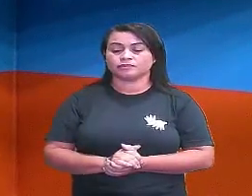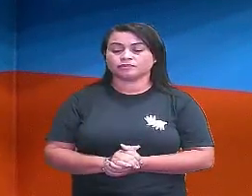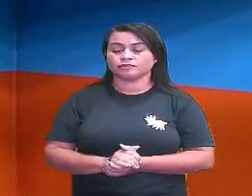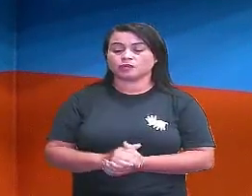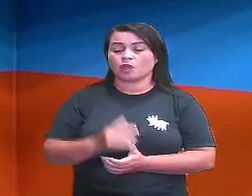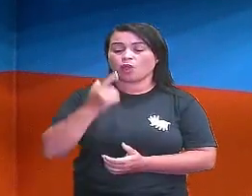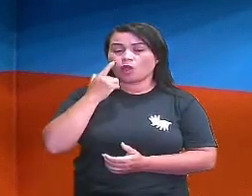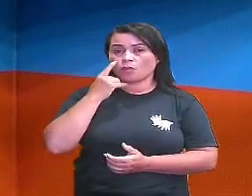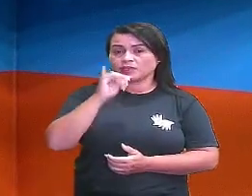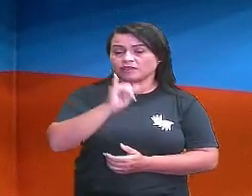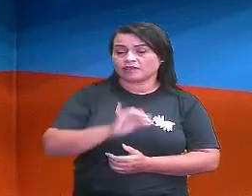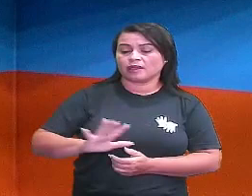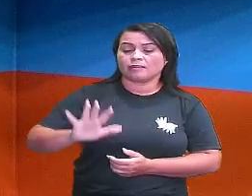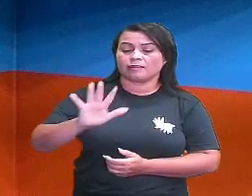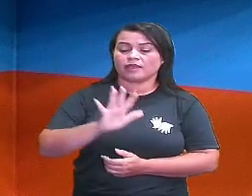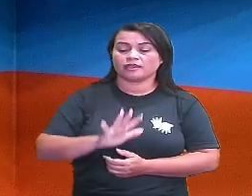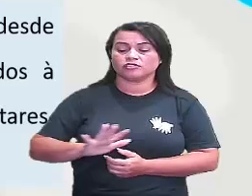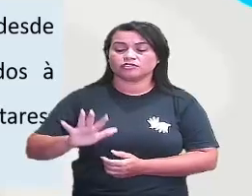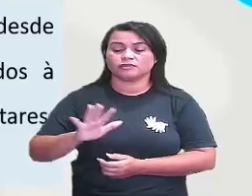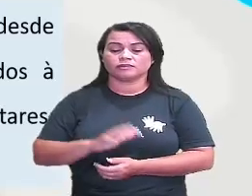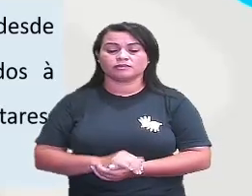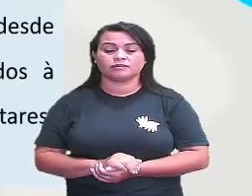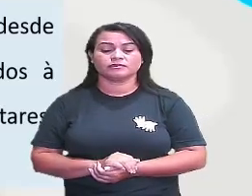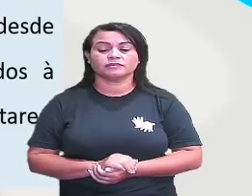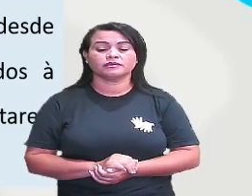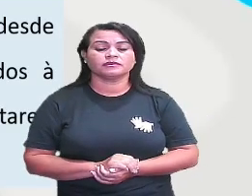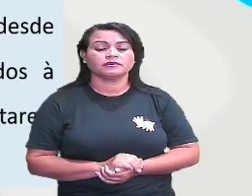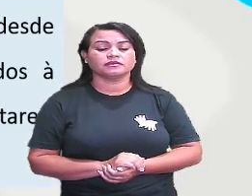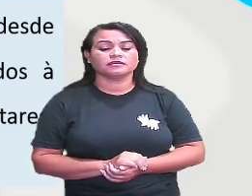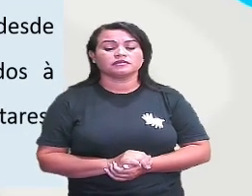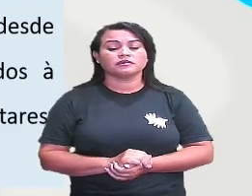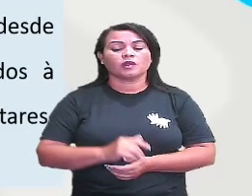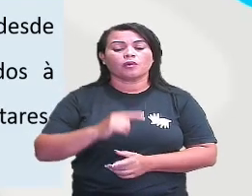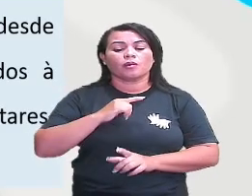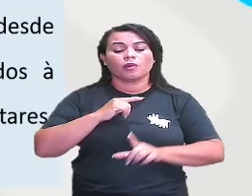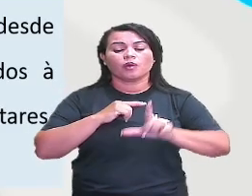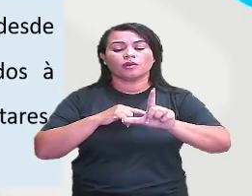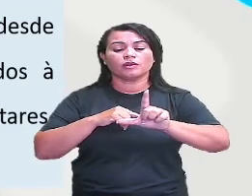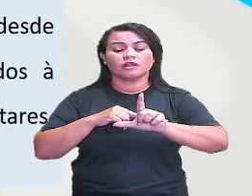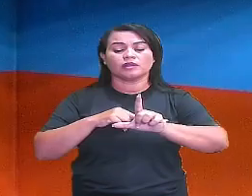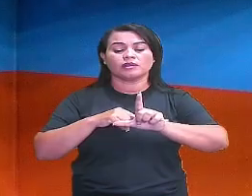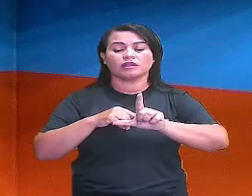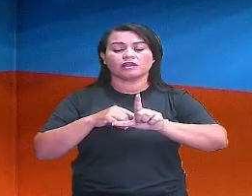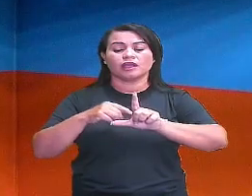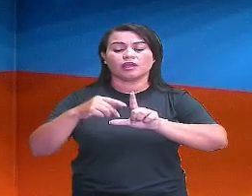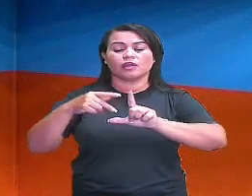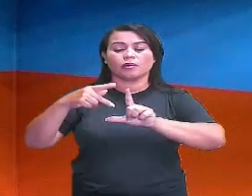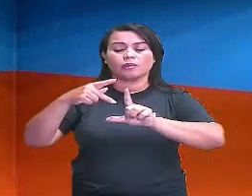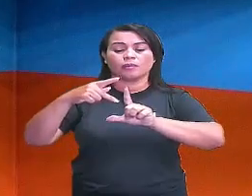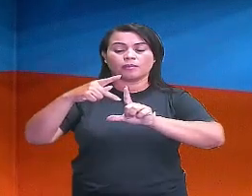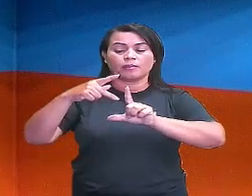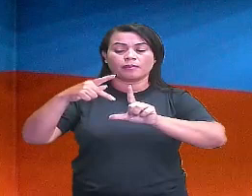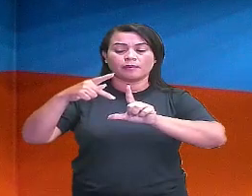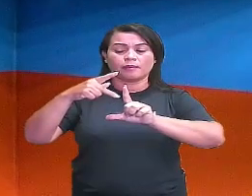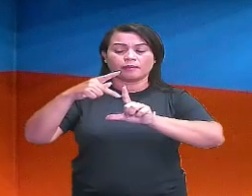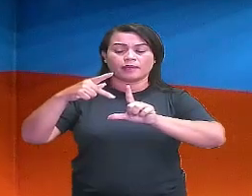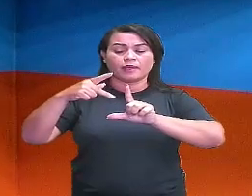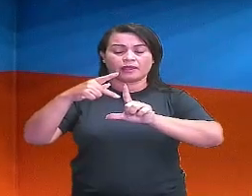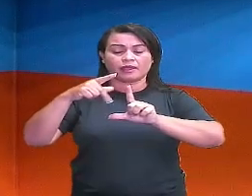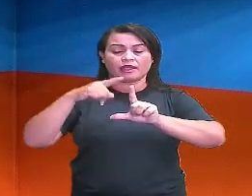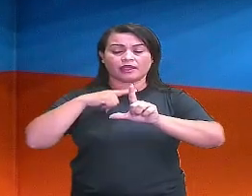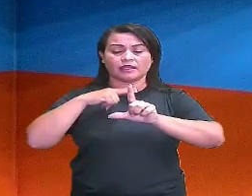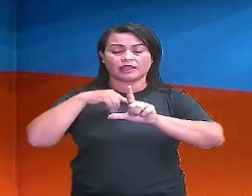essa representação aqui dessa imagem. Então, ó, quando eu tenho esse ponto aqui P, em que eu tenho, ó, um